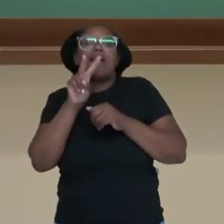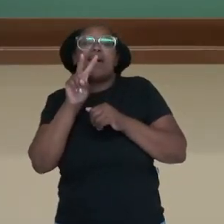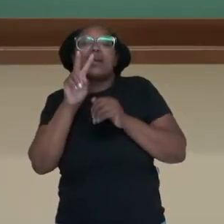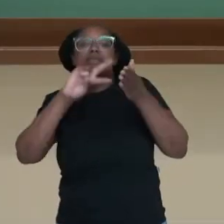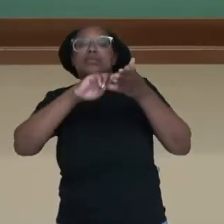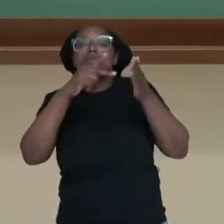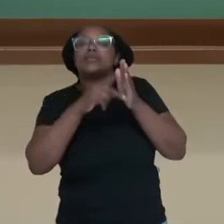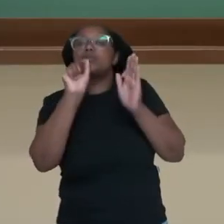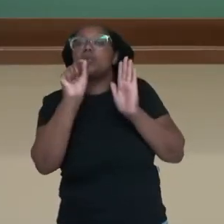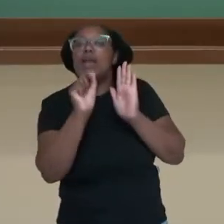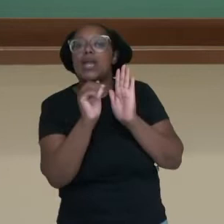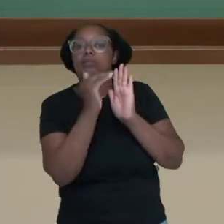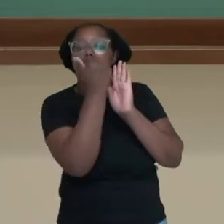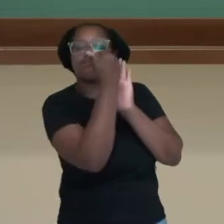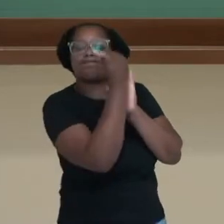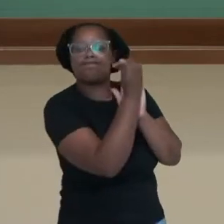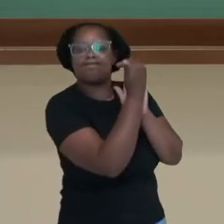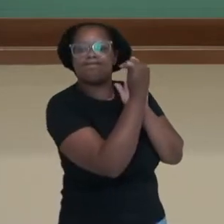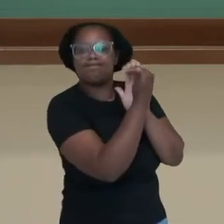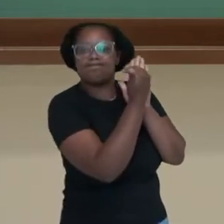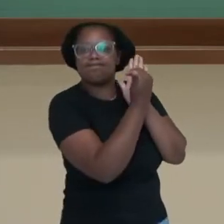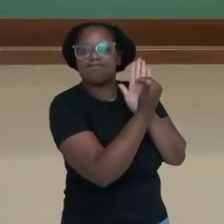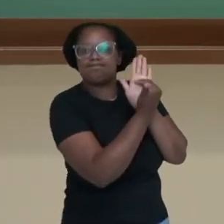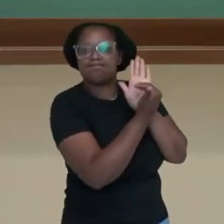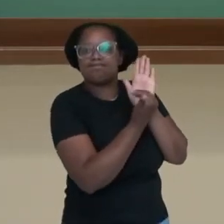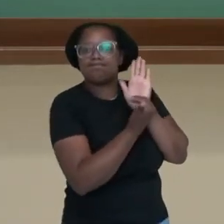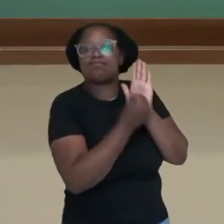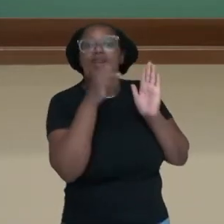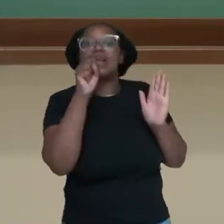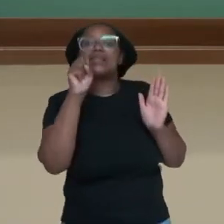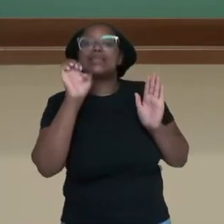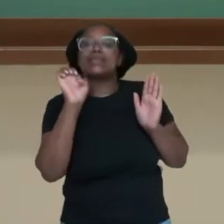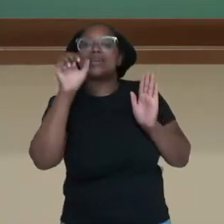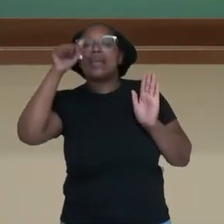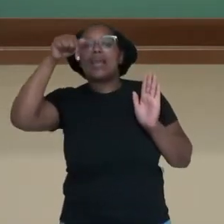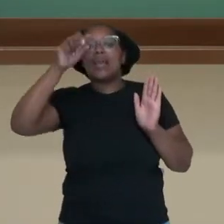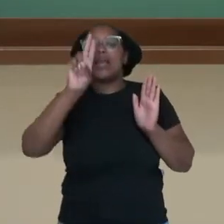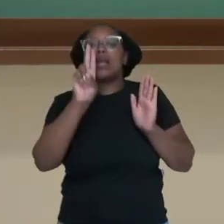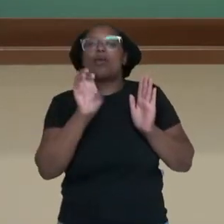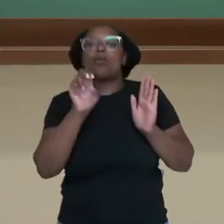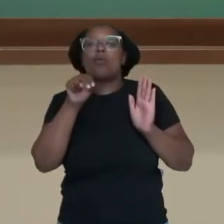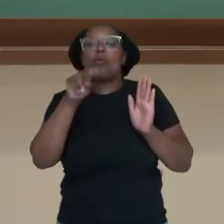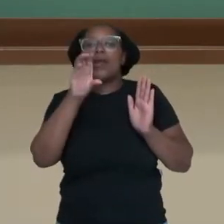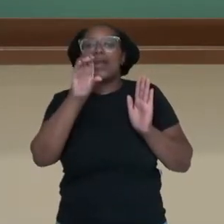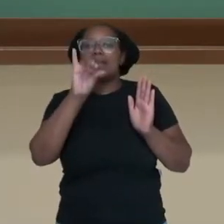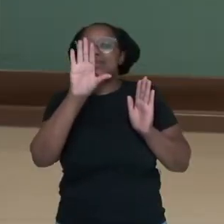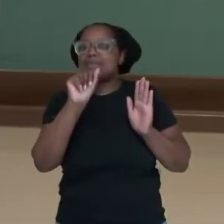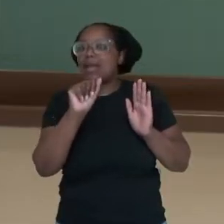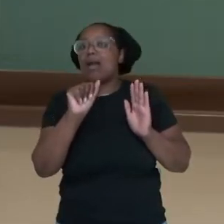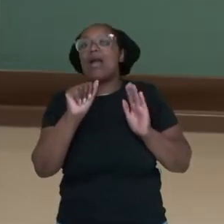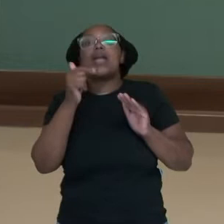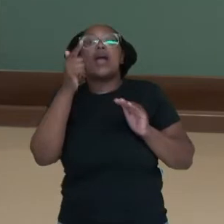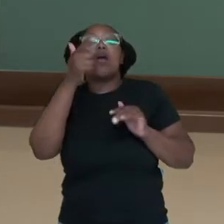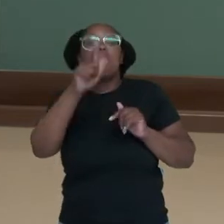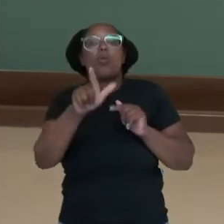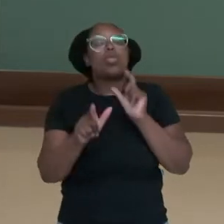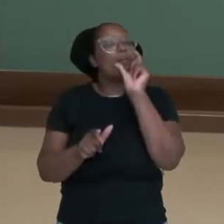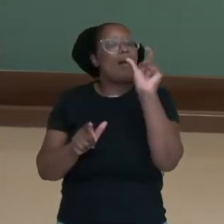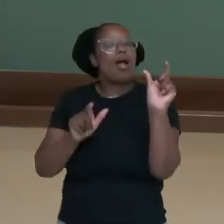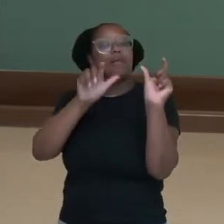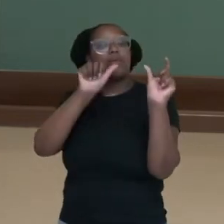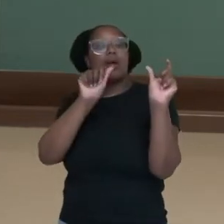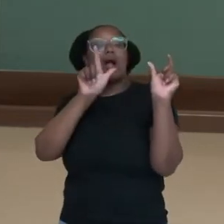de várias etapas, umas seguidas das outras. E alimentar vem de alimento, ou seja, é